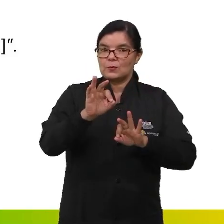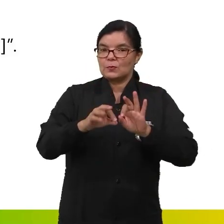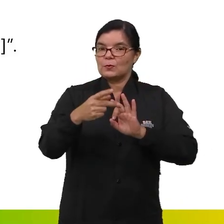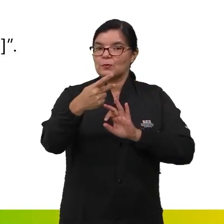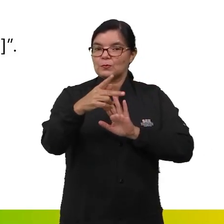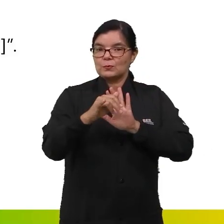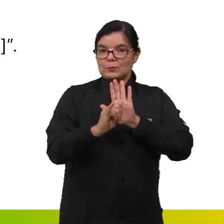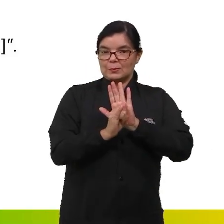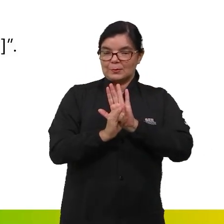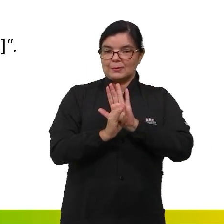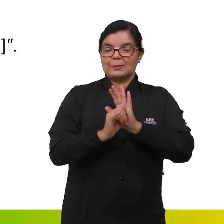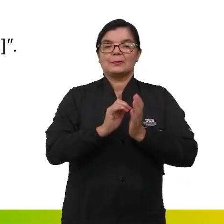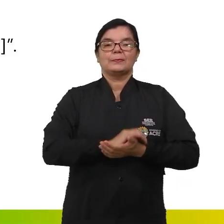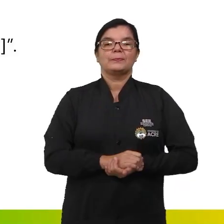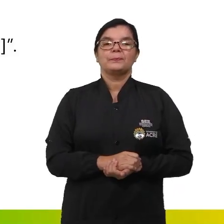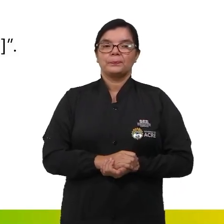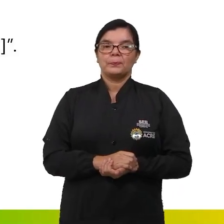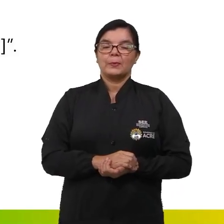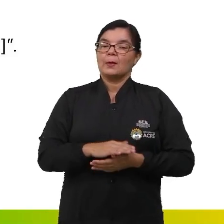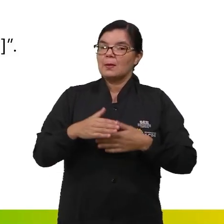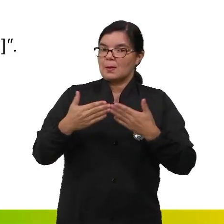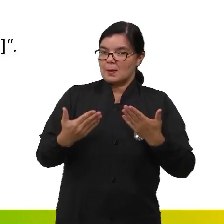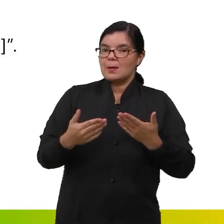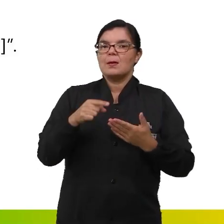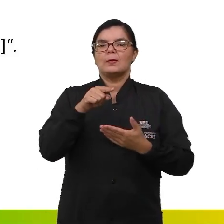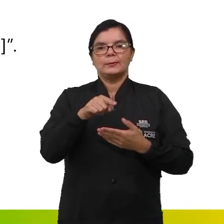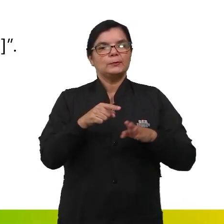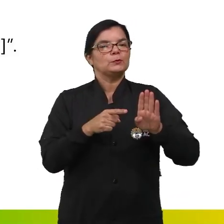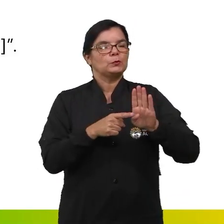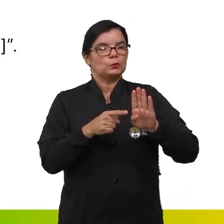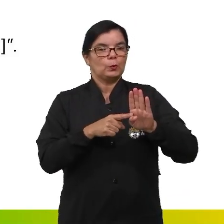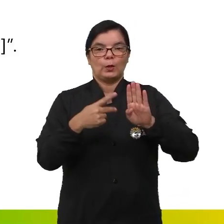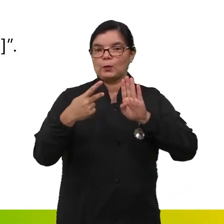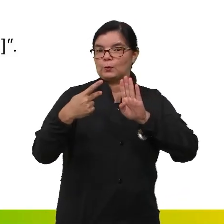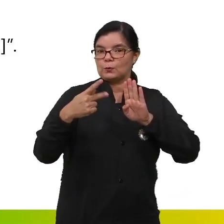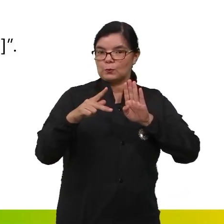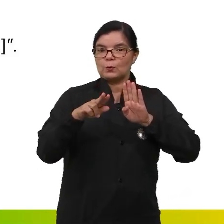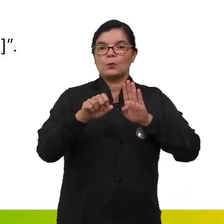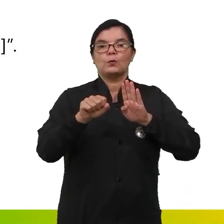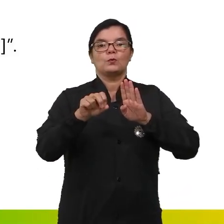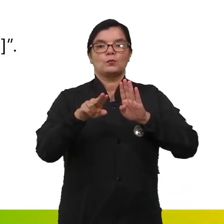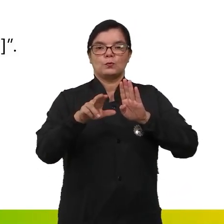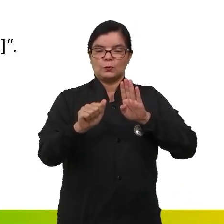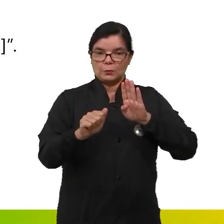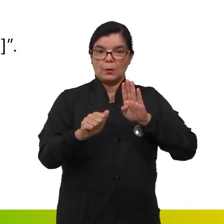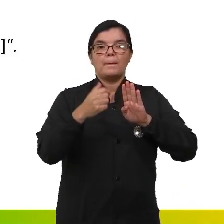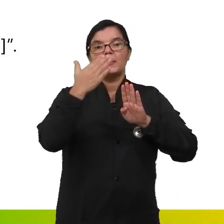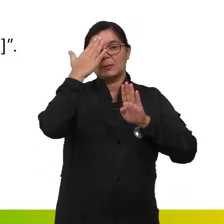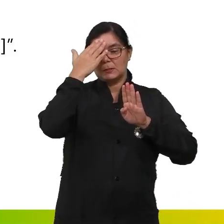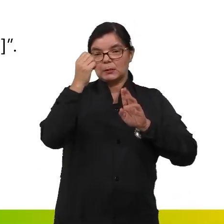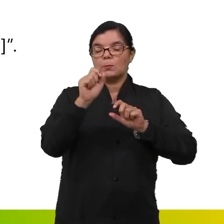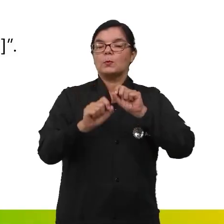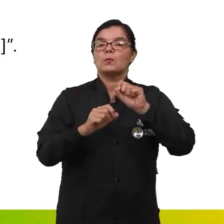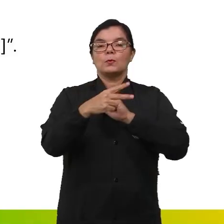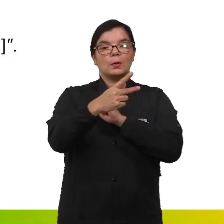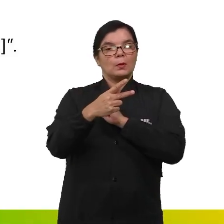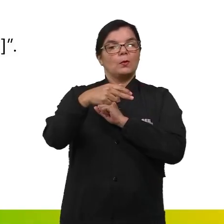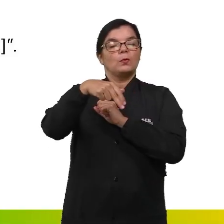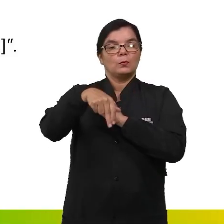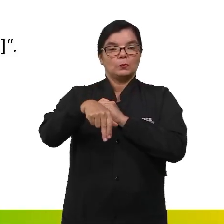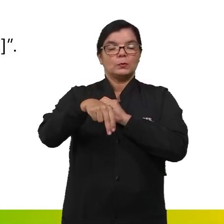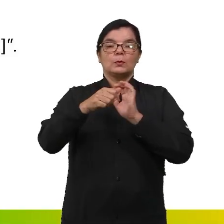quem constrói a sua identidade. Então, essa aqui, o pronome sua, então, eu preciso saber o que é um pronome, não